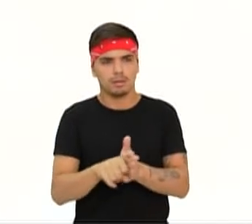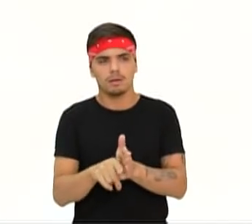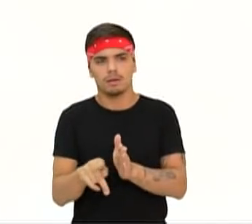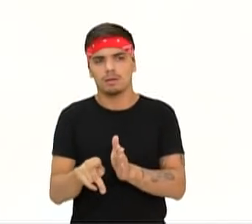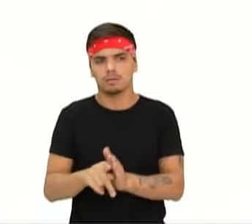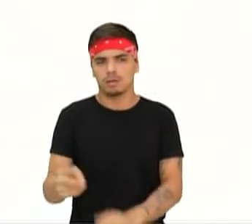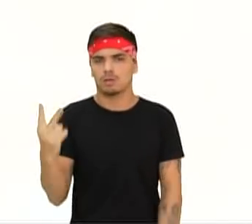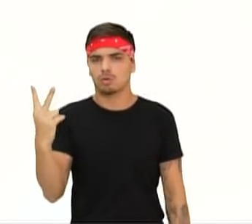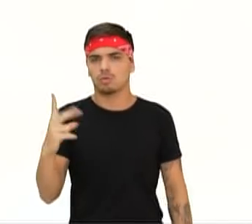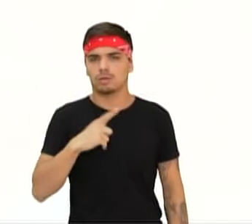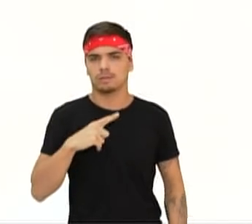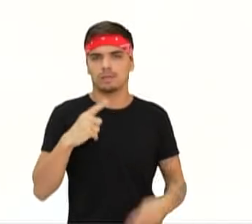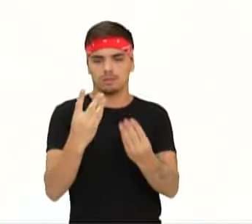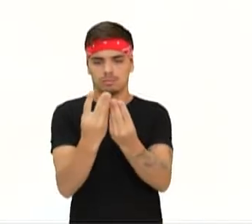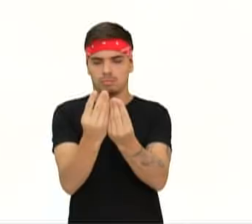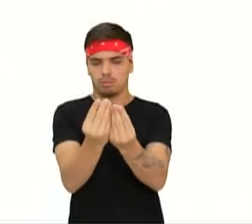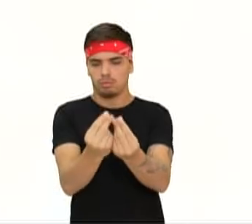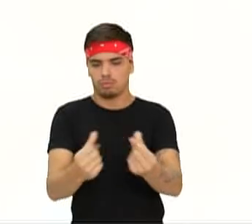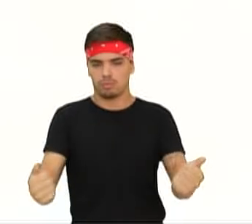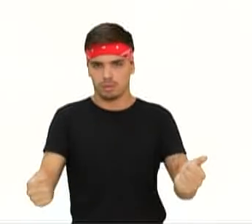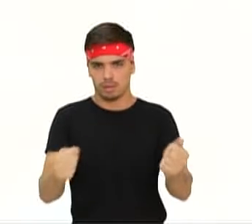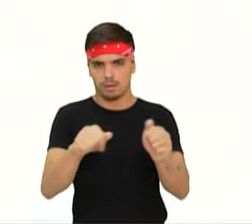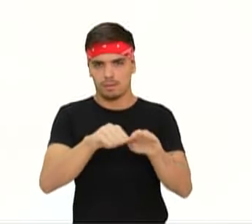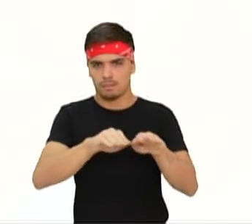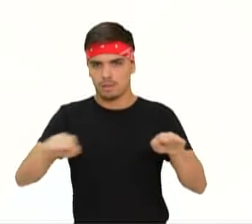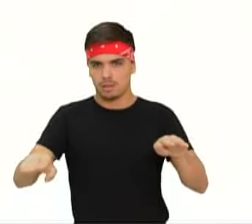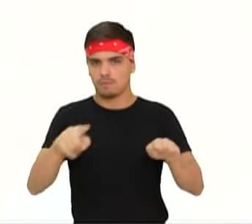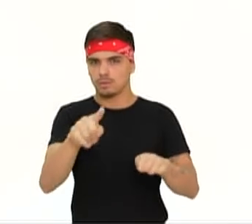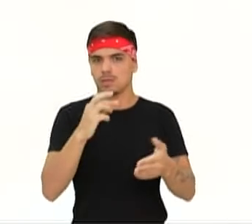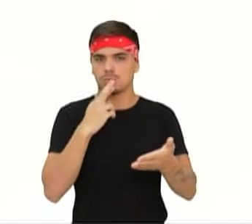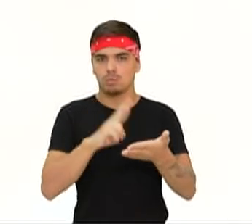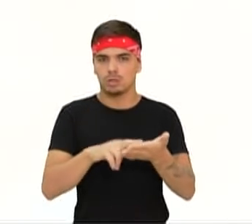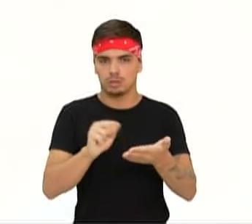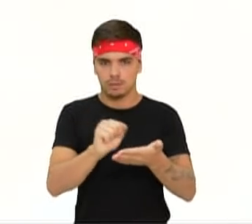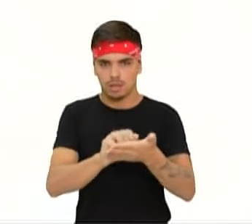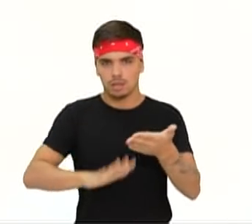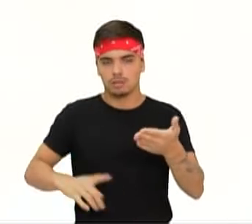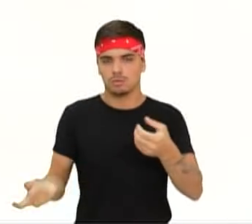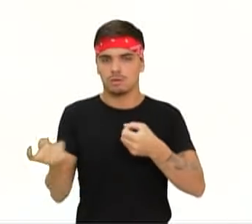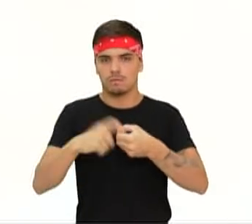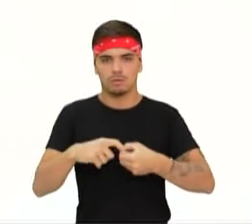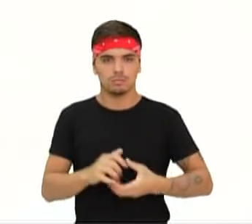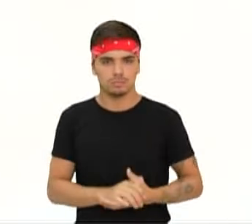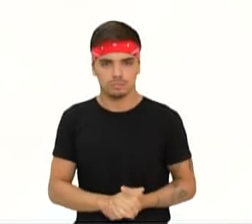2, erosão do solo. Agora a atividade é com vocês.